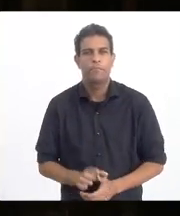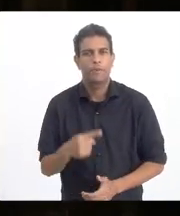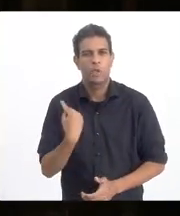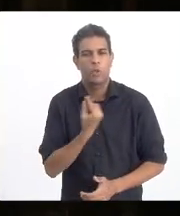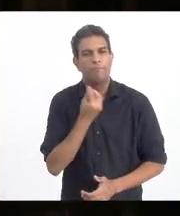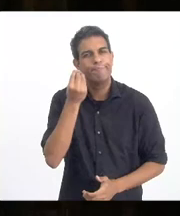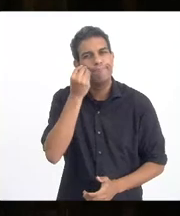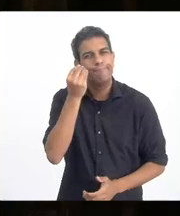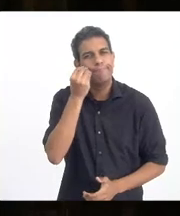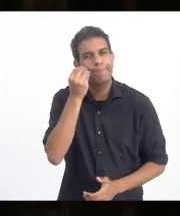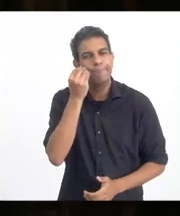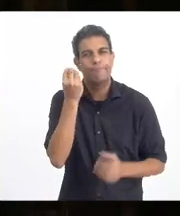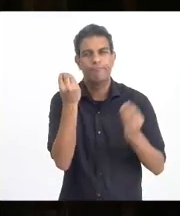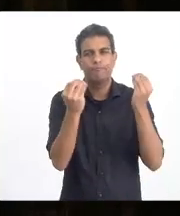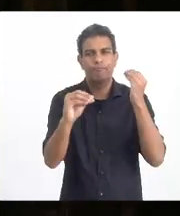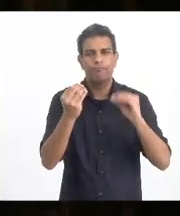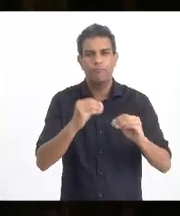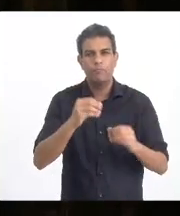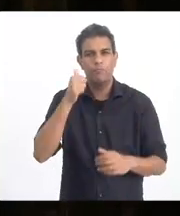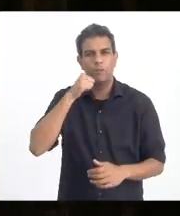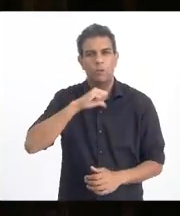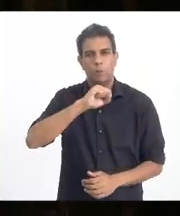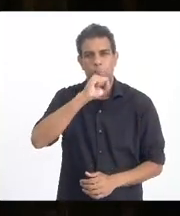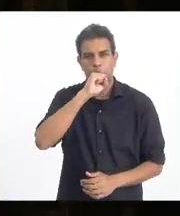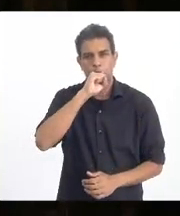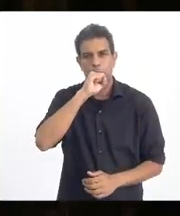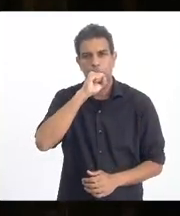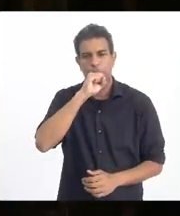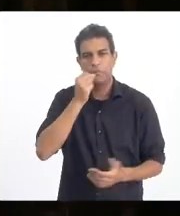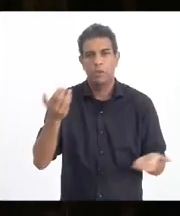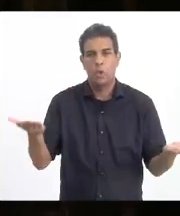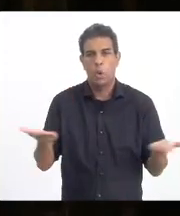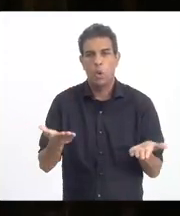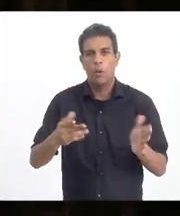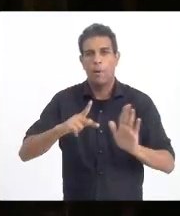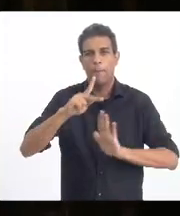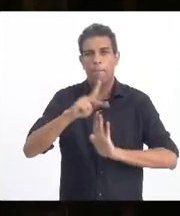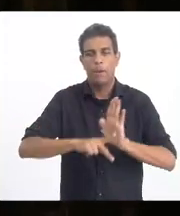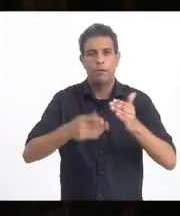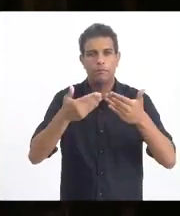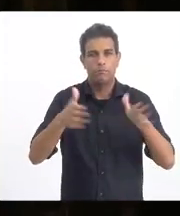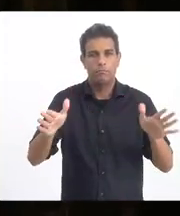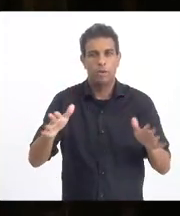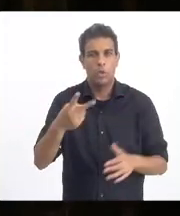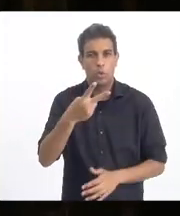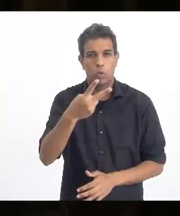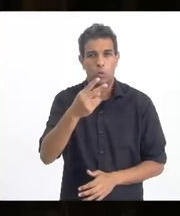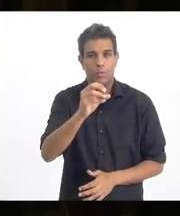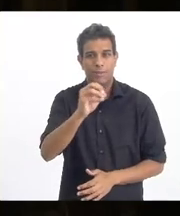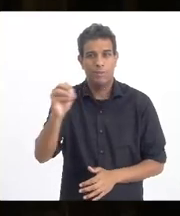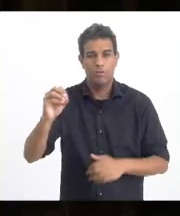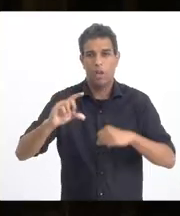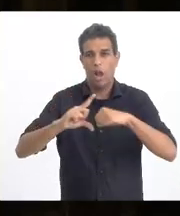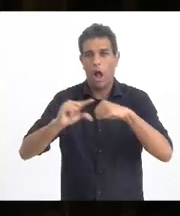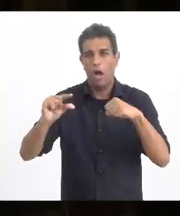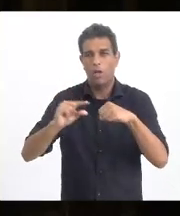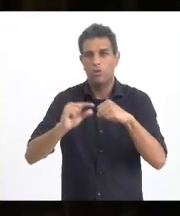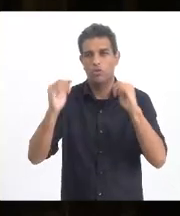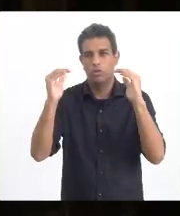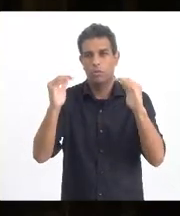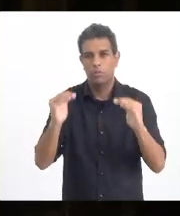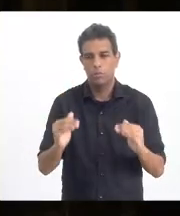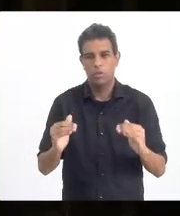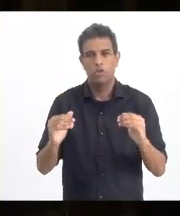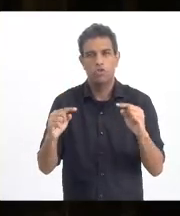tentamos colocar que as pensionistas viessem nesse projeto. O projeto inaugural tinha mais de 200 artigos. Mais